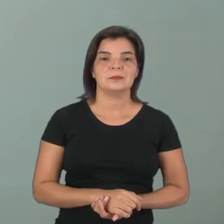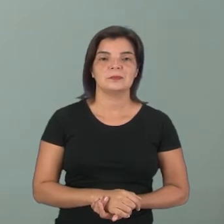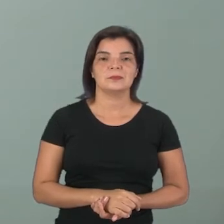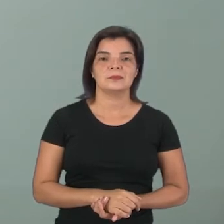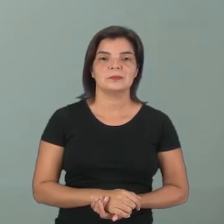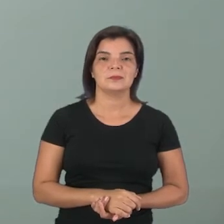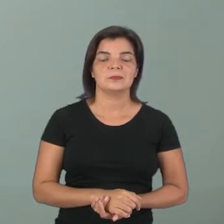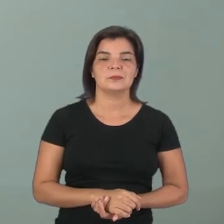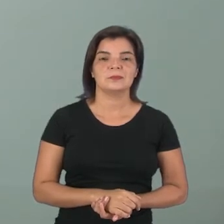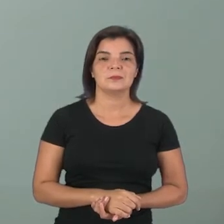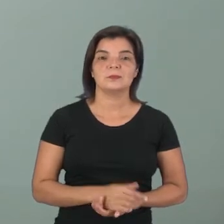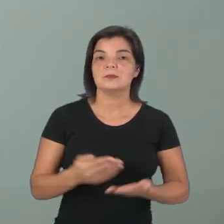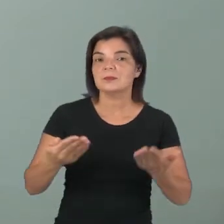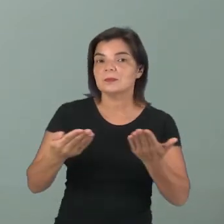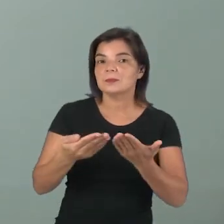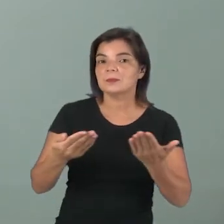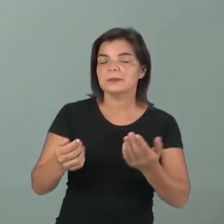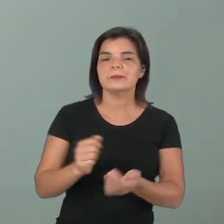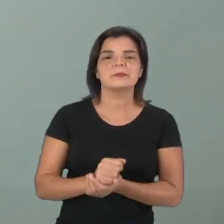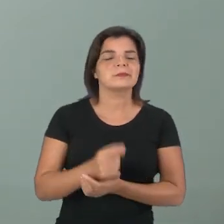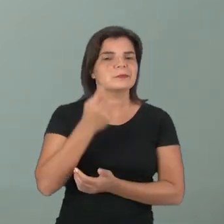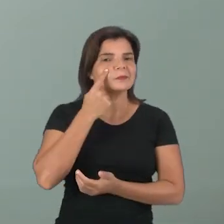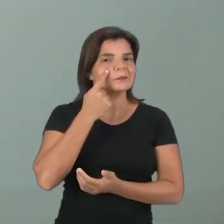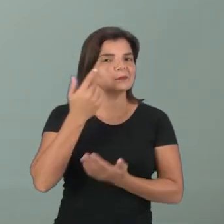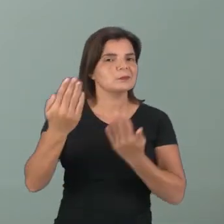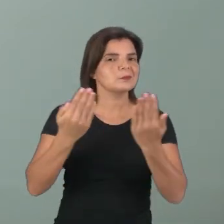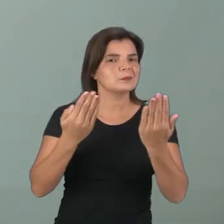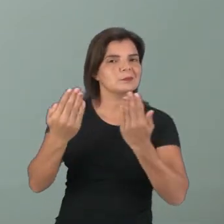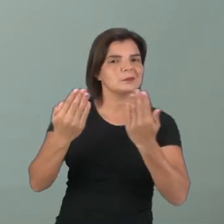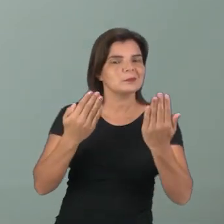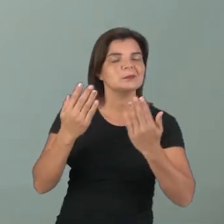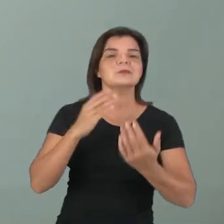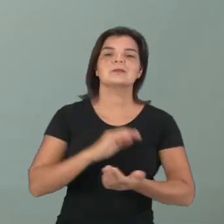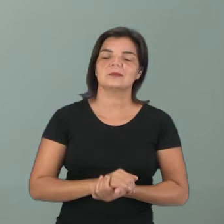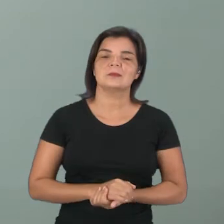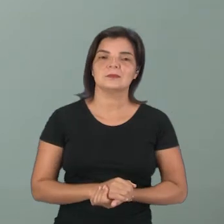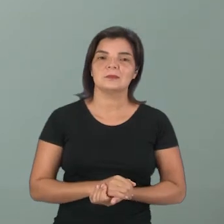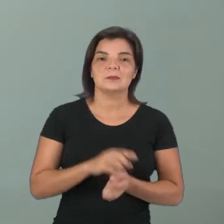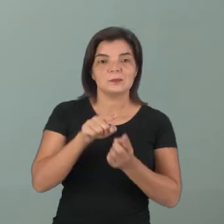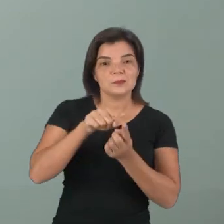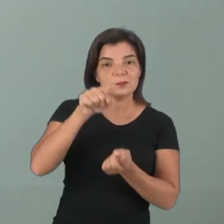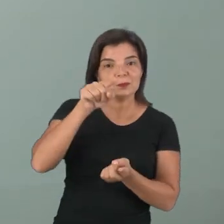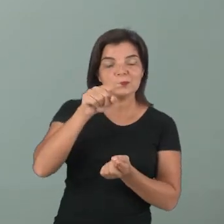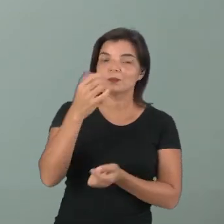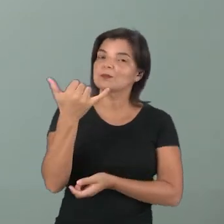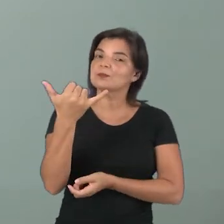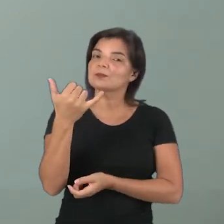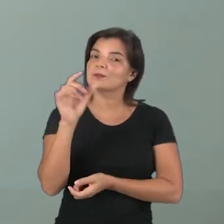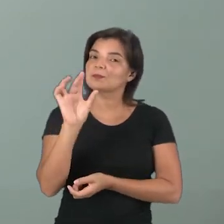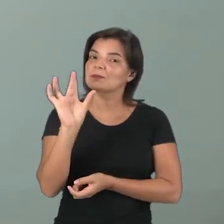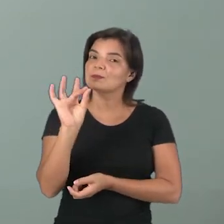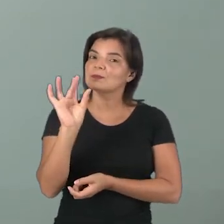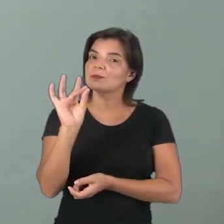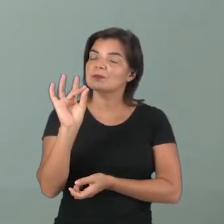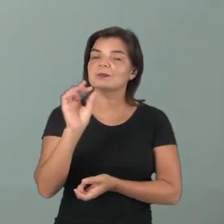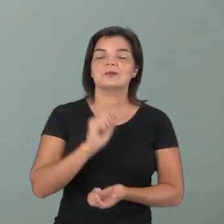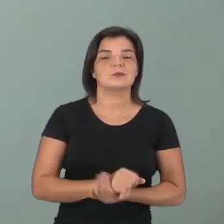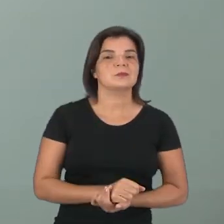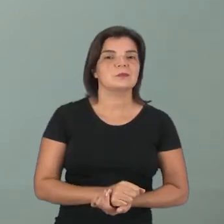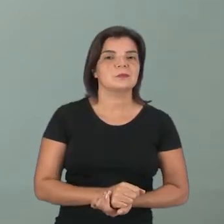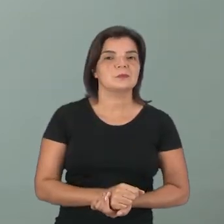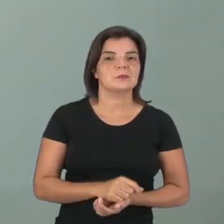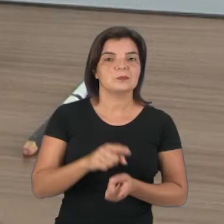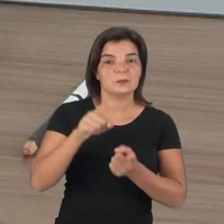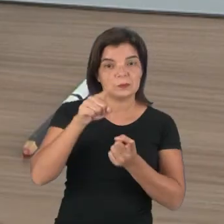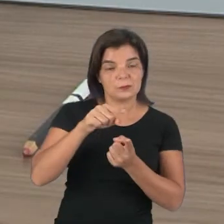bem. Agora, vamos comparar o tubo de cola? Vamos